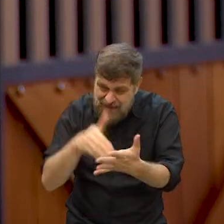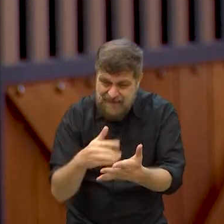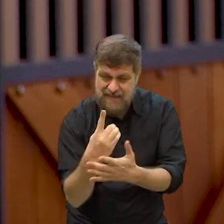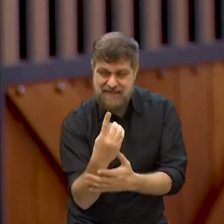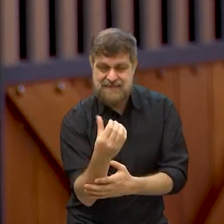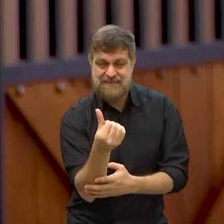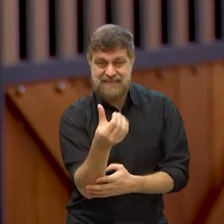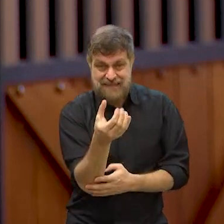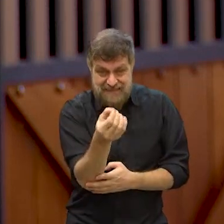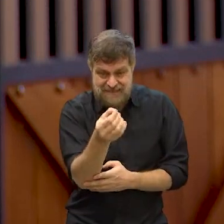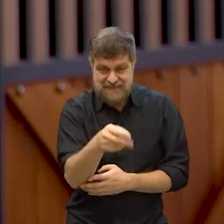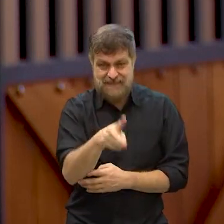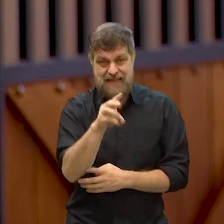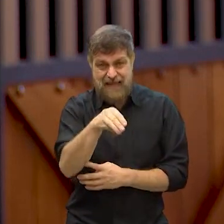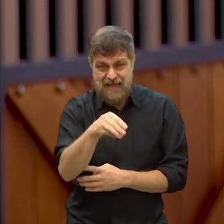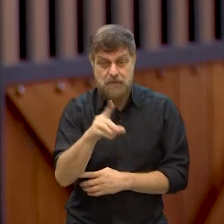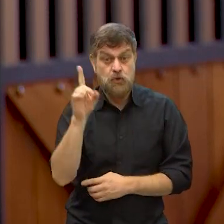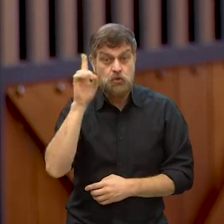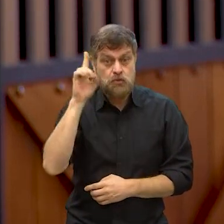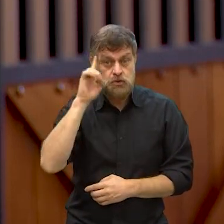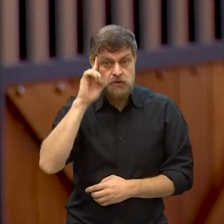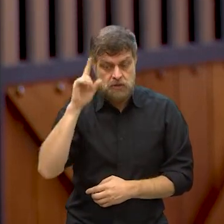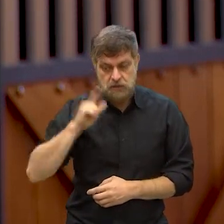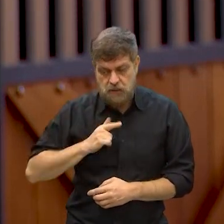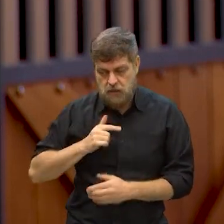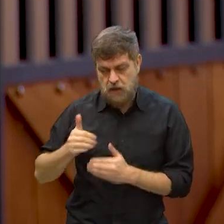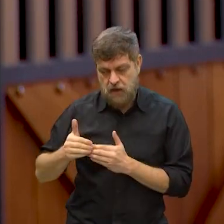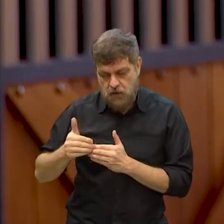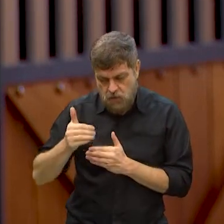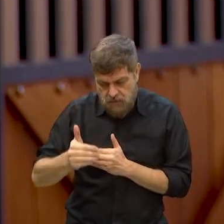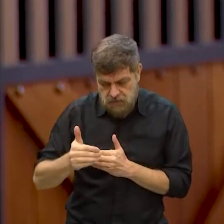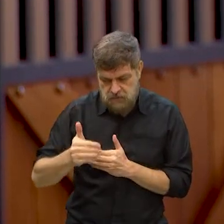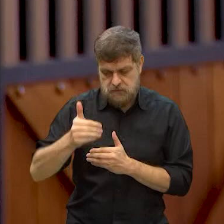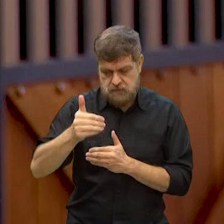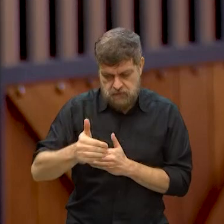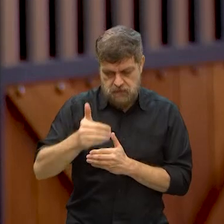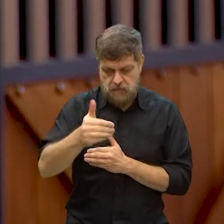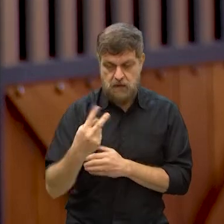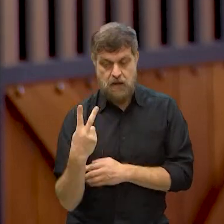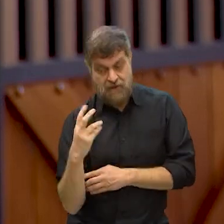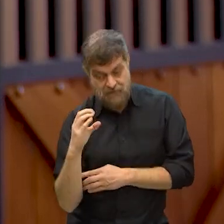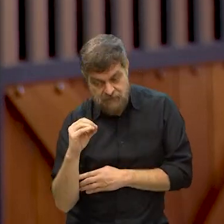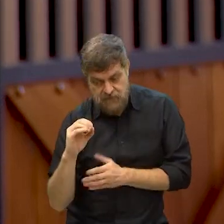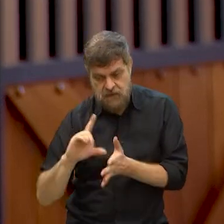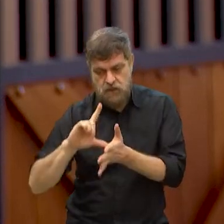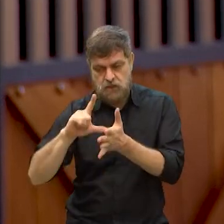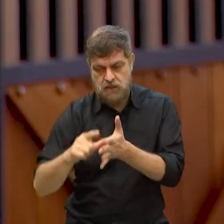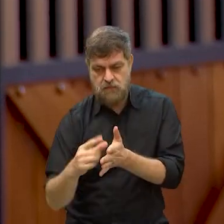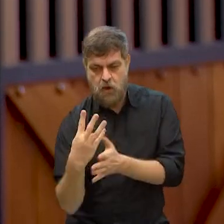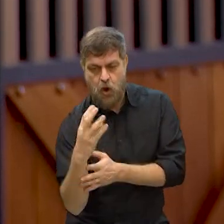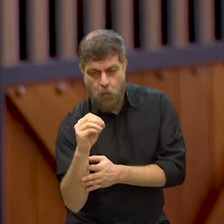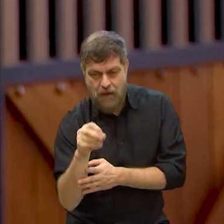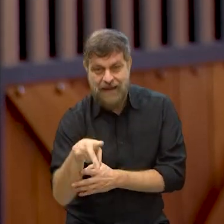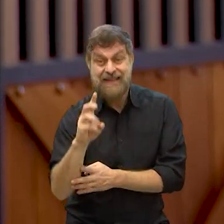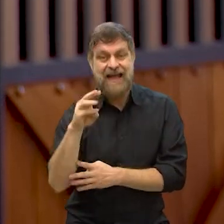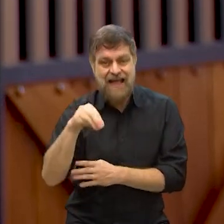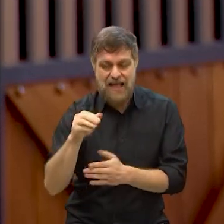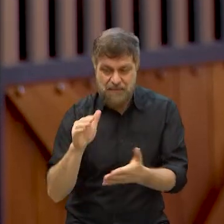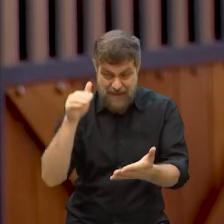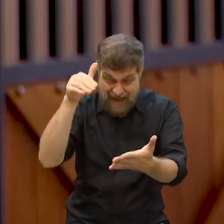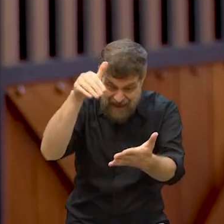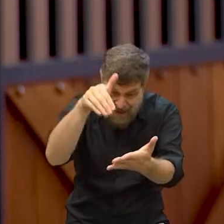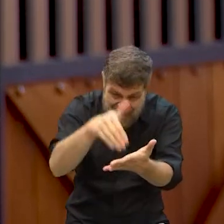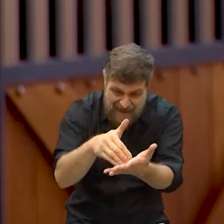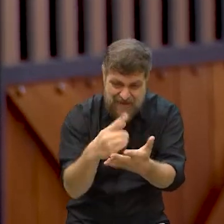Todo cavalo, para chegar nos 160 quilômetros no mesmo dia, ele passa pelos 20, 40, 60,